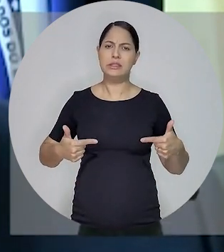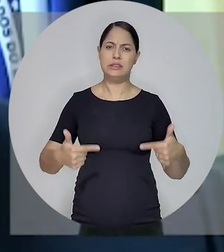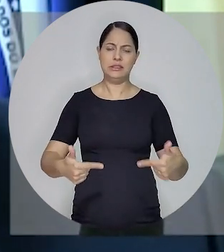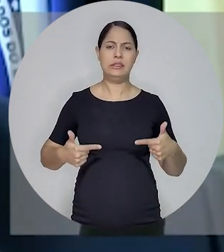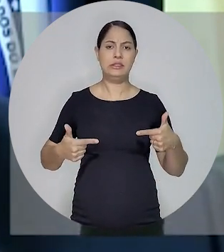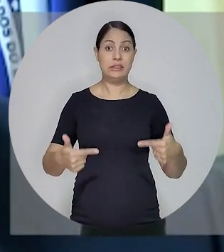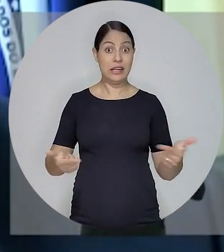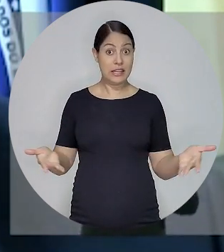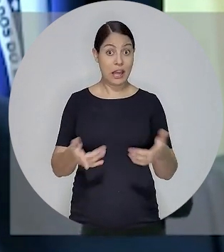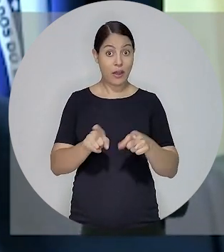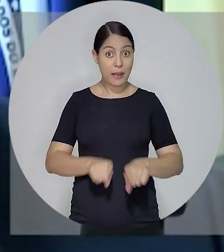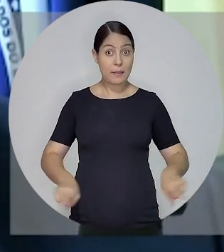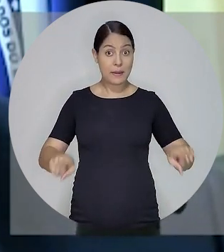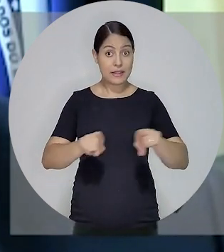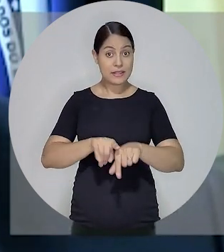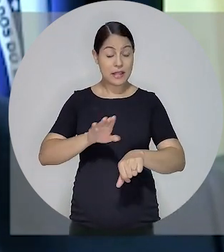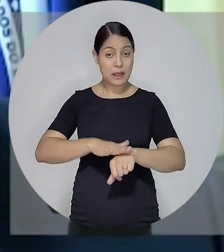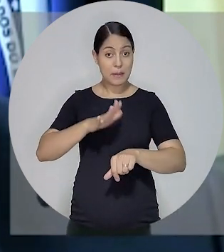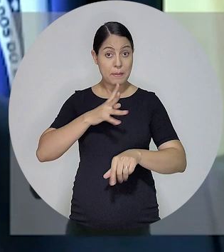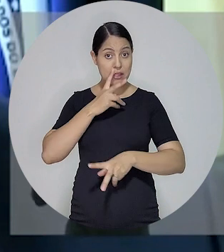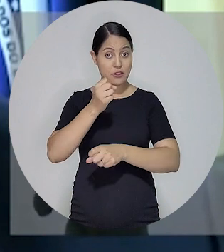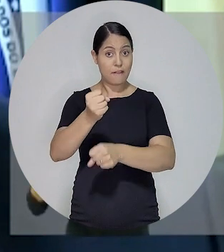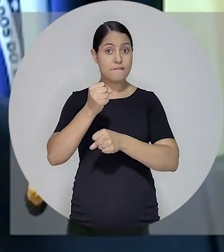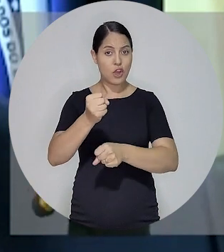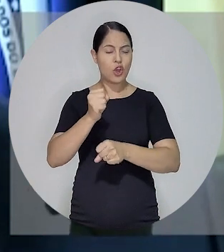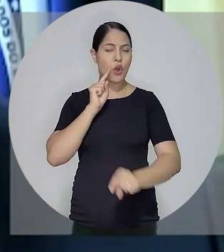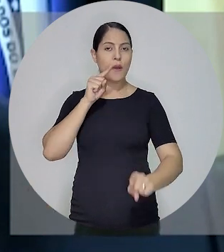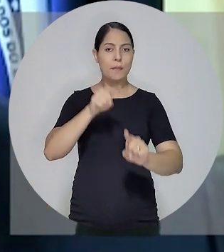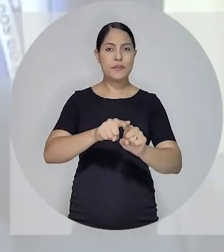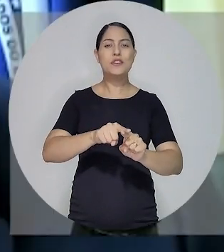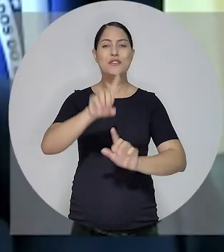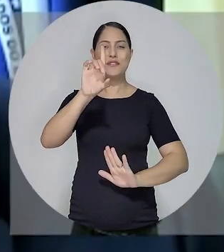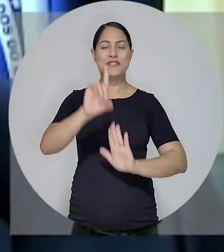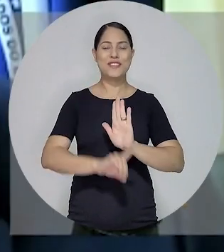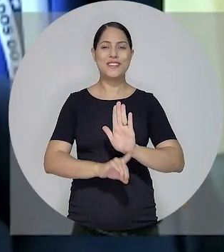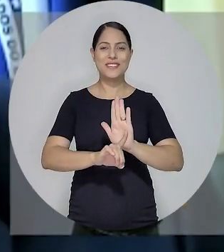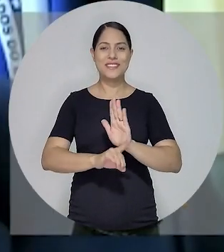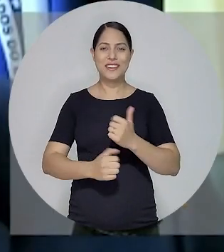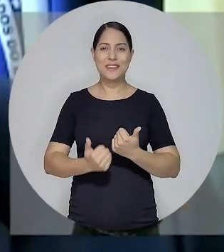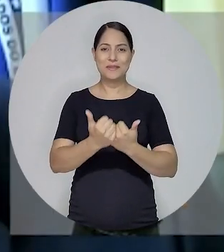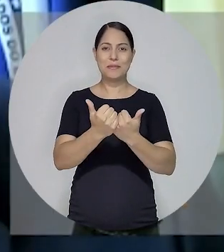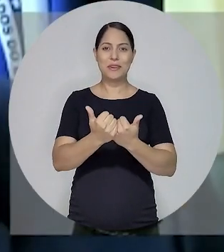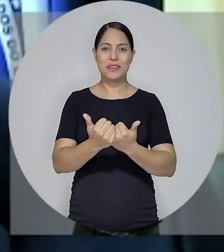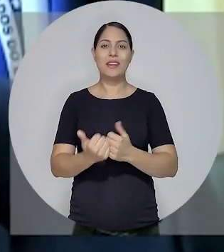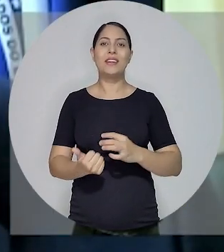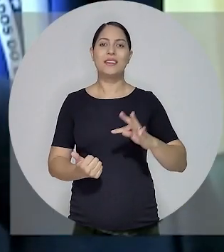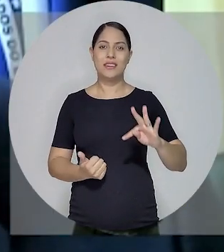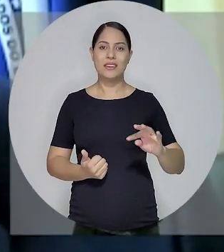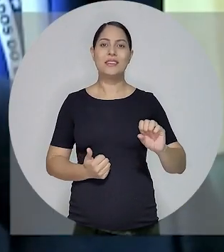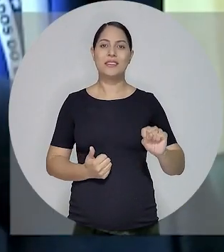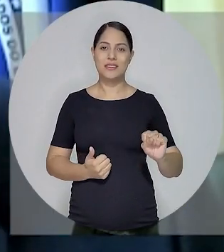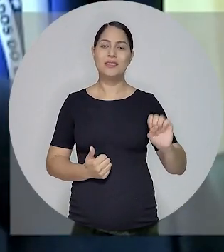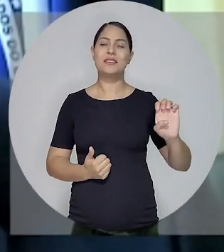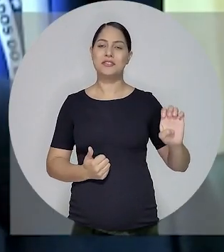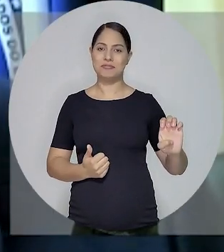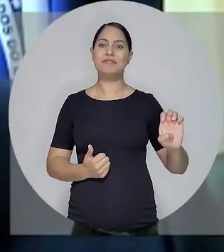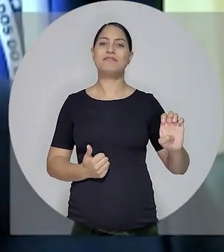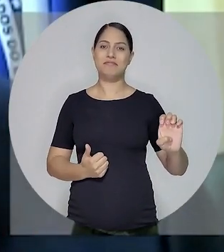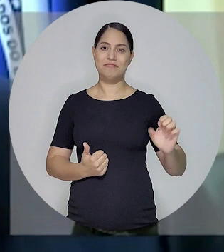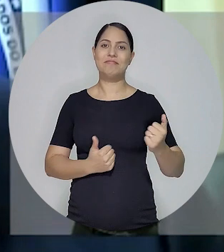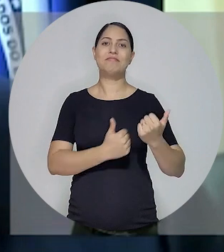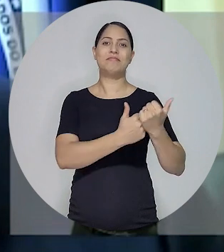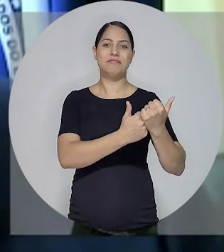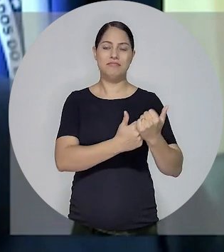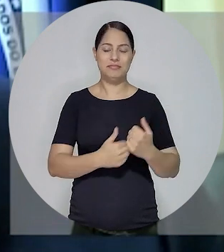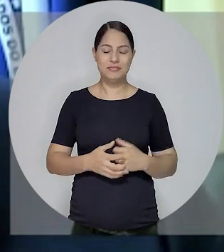anos. Estou convicto de que agora essa parceria pode se acentuar ainda mais. Estar ao lado do Estado de Direito significa estar ao lado deste tribunal,